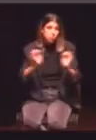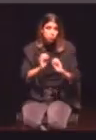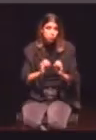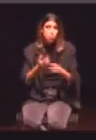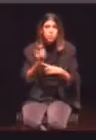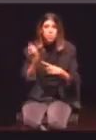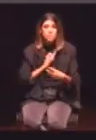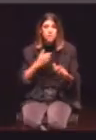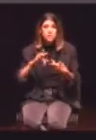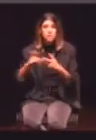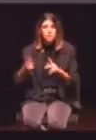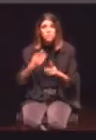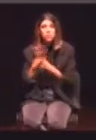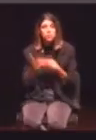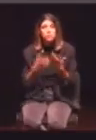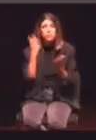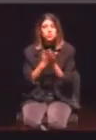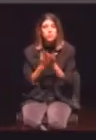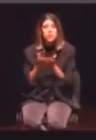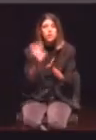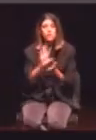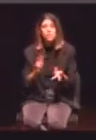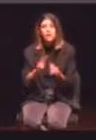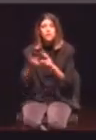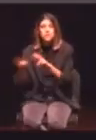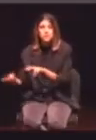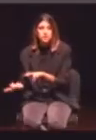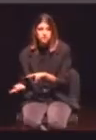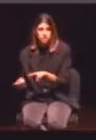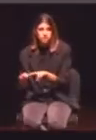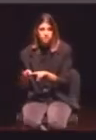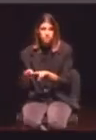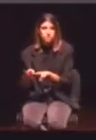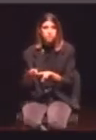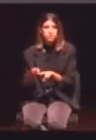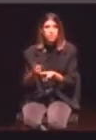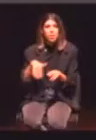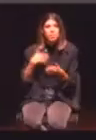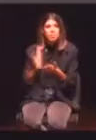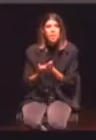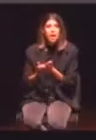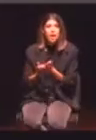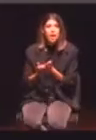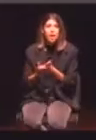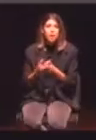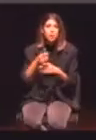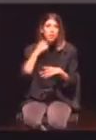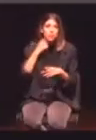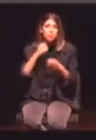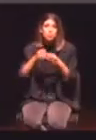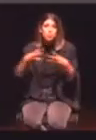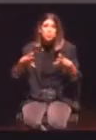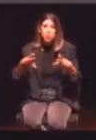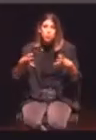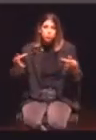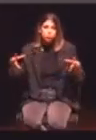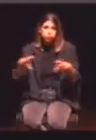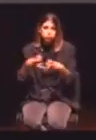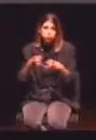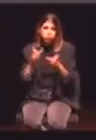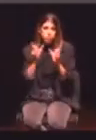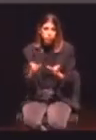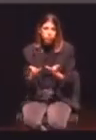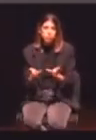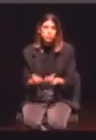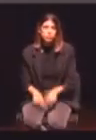continuar a estudar outros meios alternativos e complementares a estes pombais contraceptivos, em estreita articulação com a Provedoria dos Animais